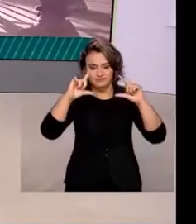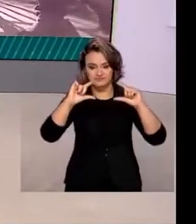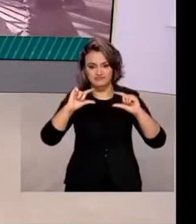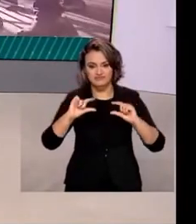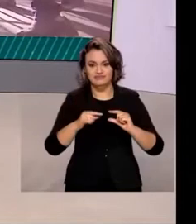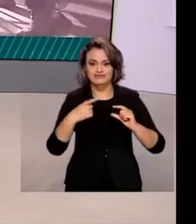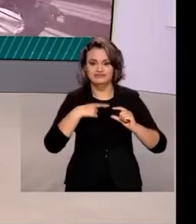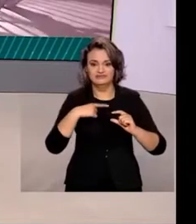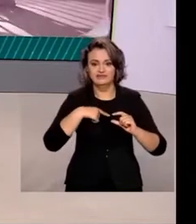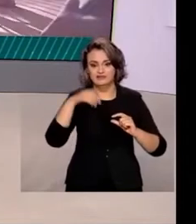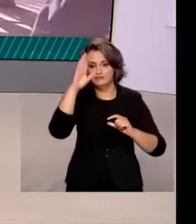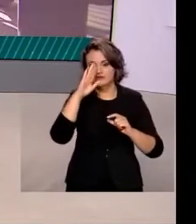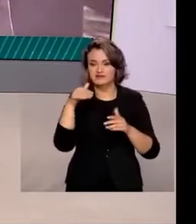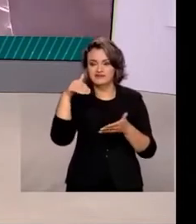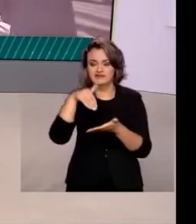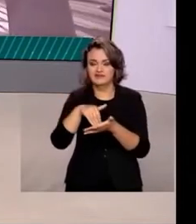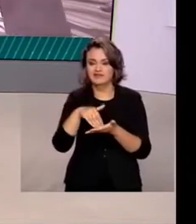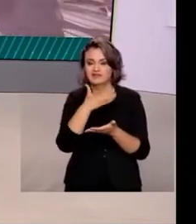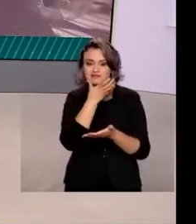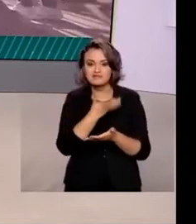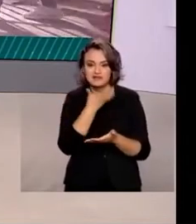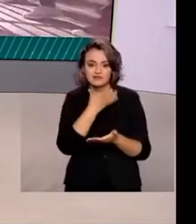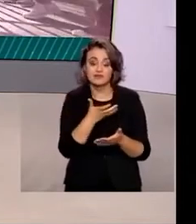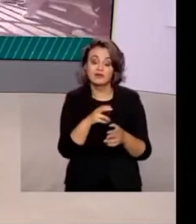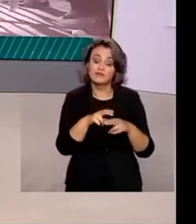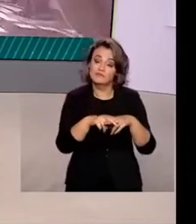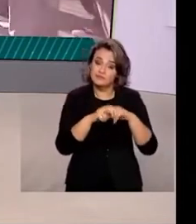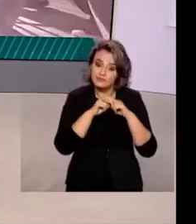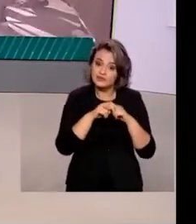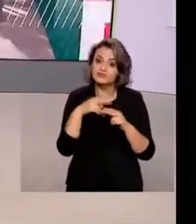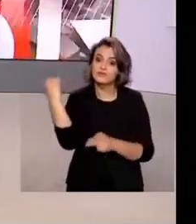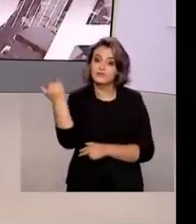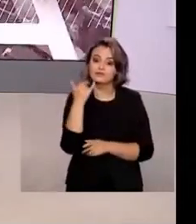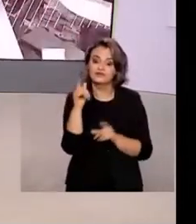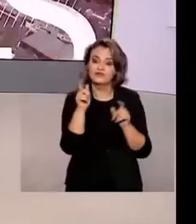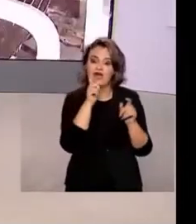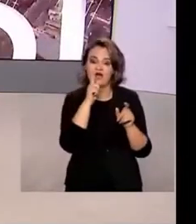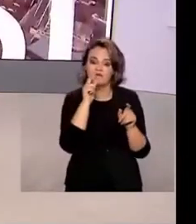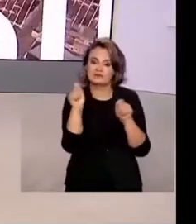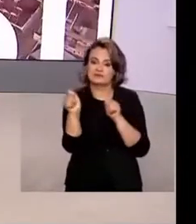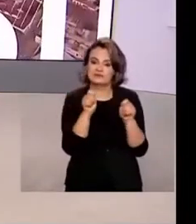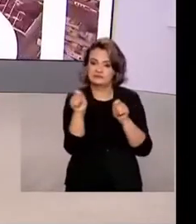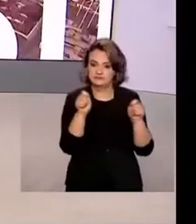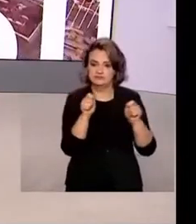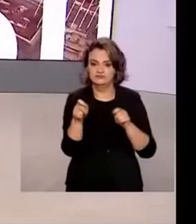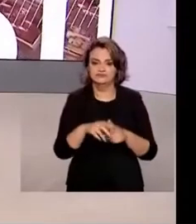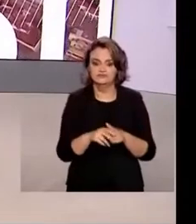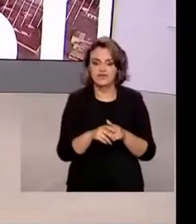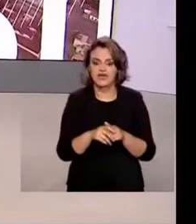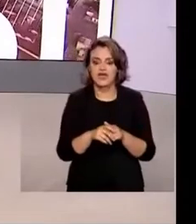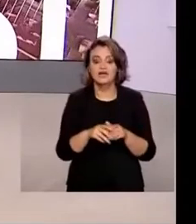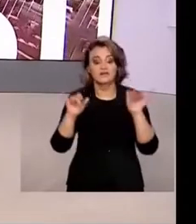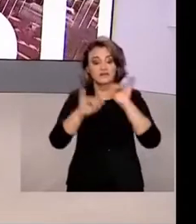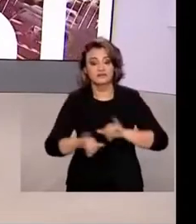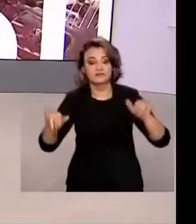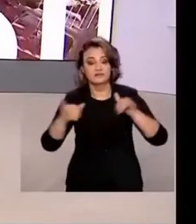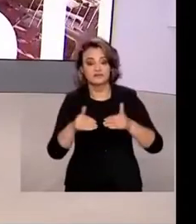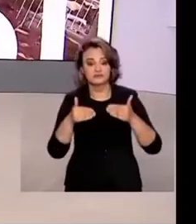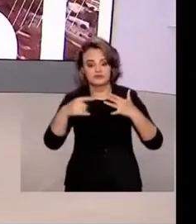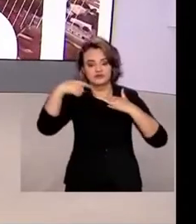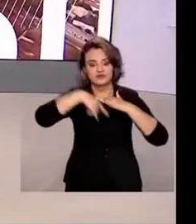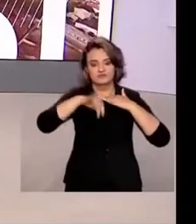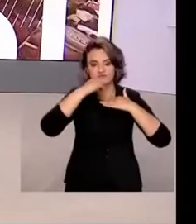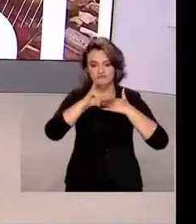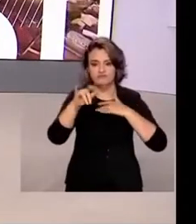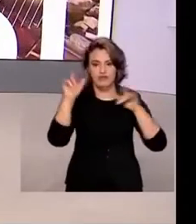níveis baixos no Brasil até o final do ano. Por isso, a importância do uso racional da água. Uma campanha do Ministério de Minas e